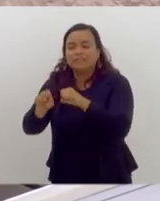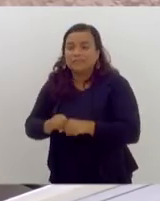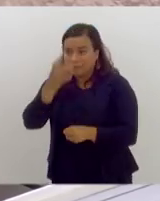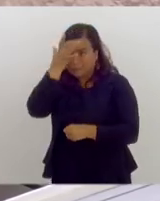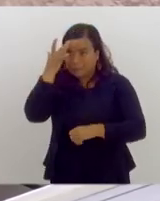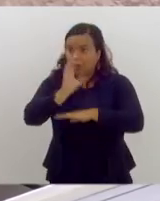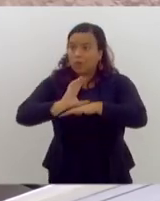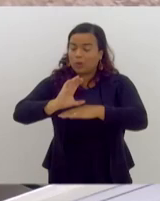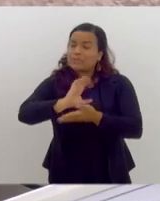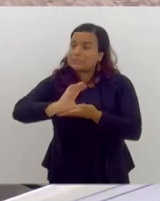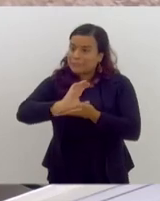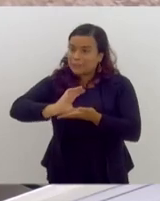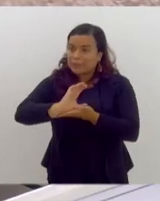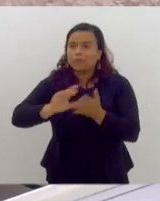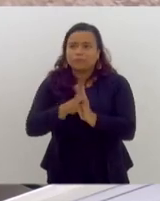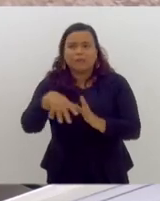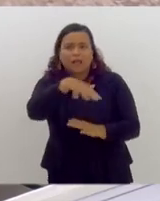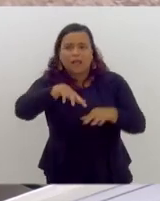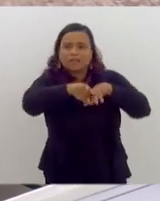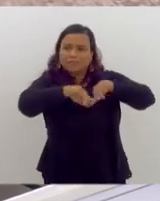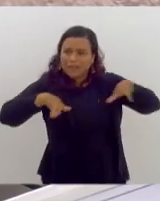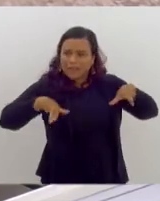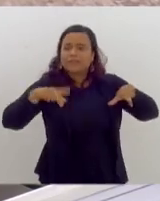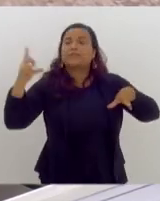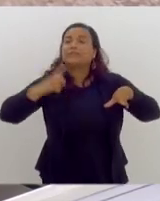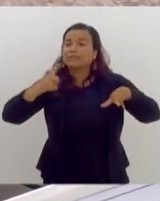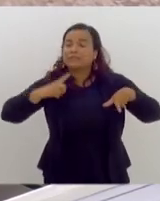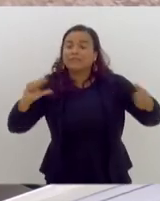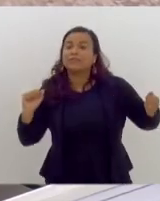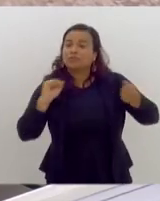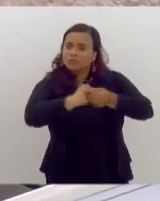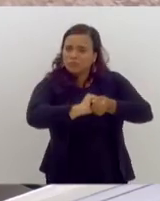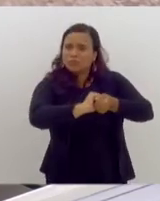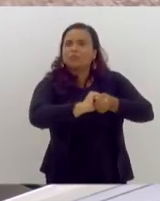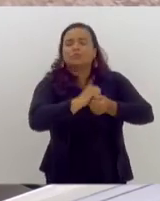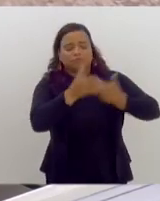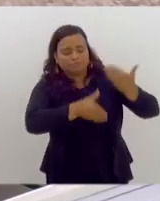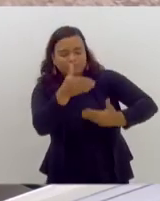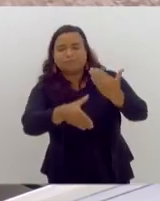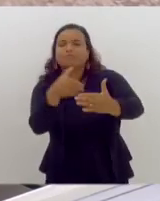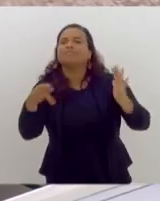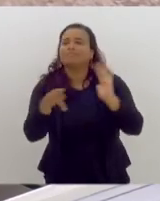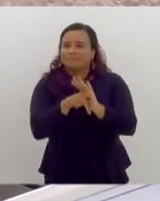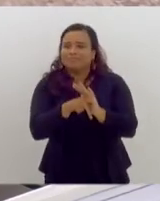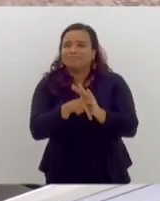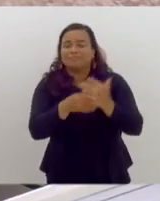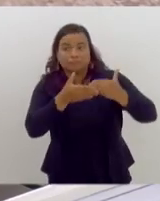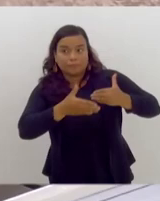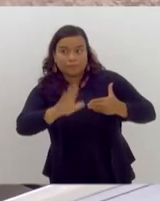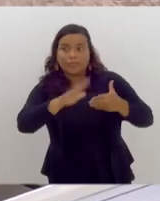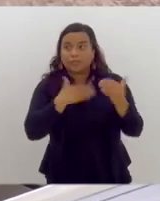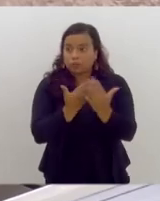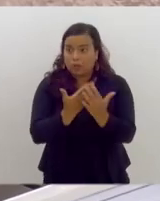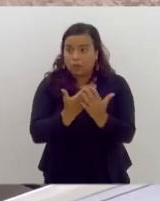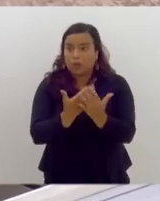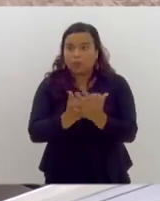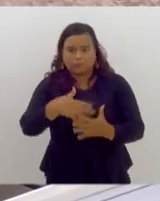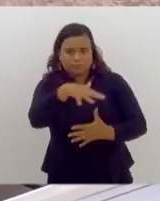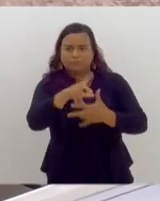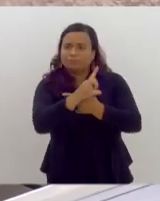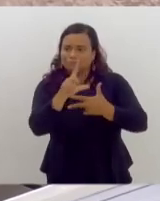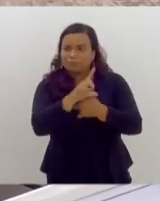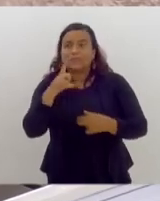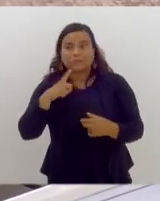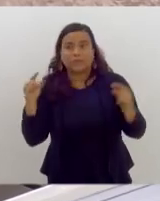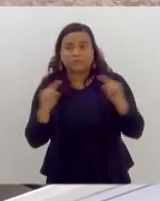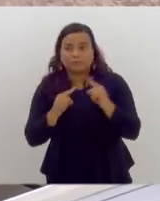diversas áreas que estão junto com a gente neste processo. A gente, a partir da escola do legislativo, tem isso. E, por